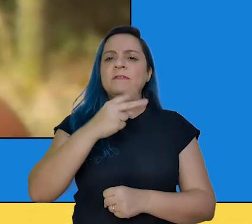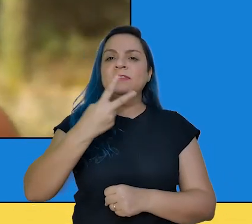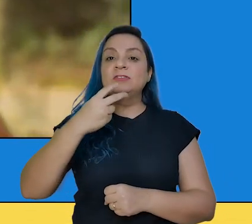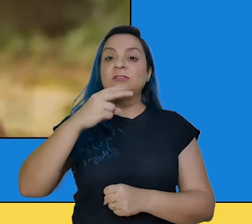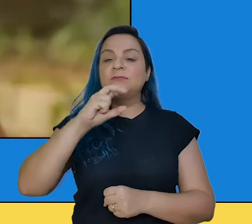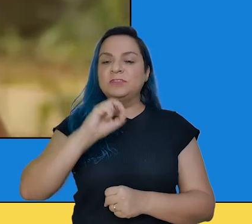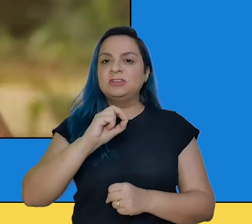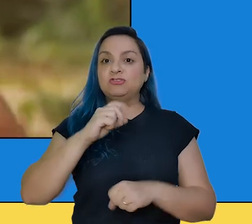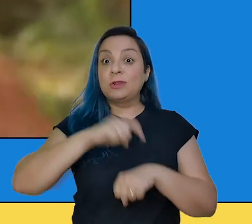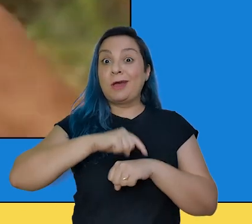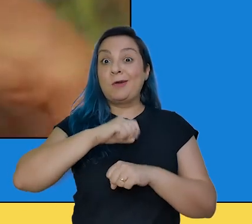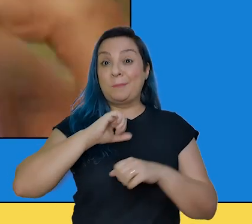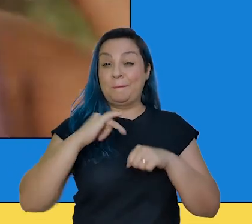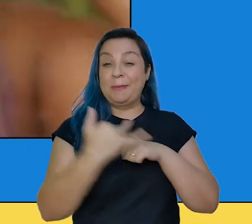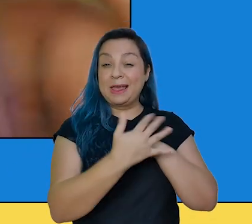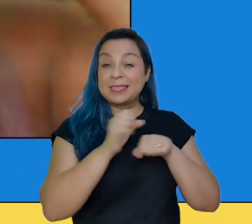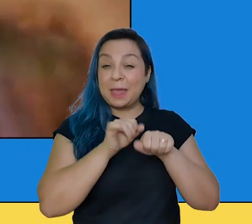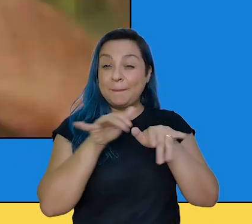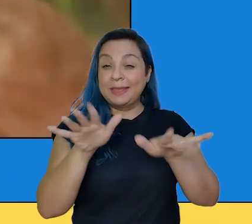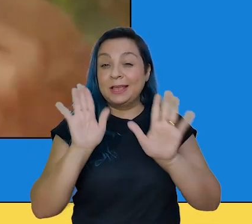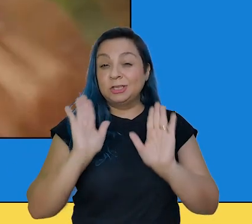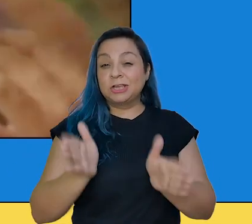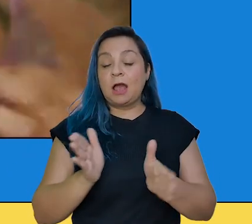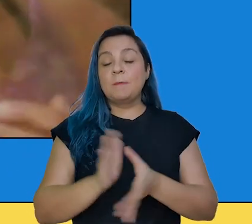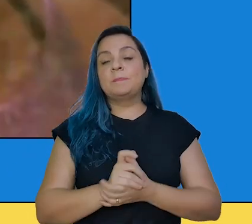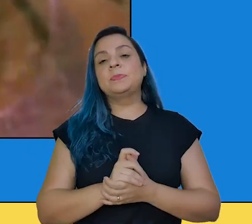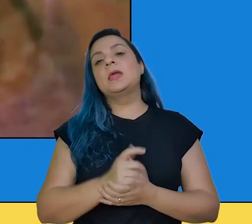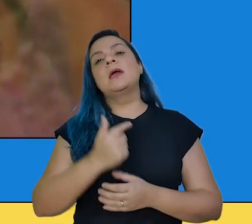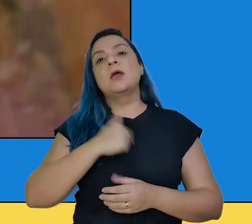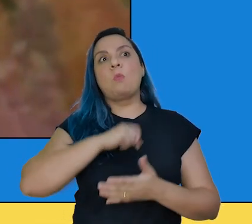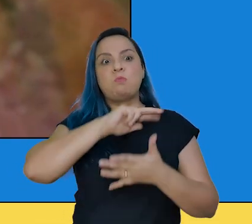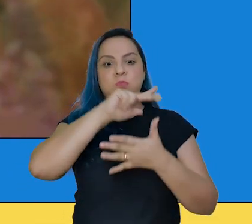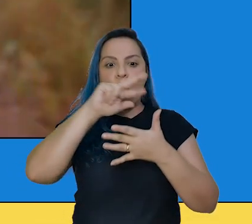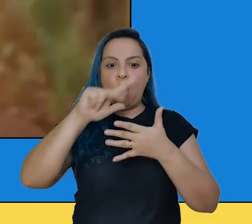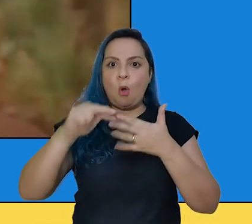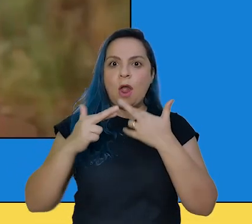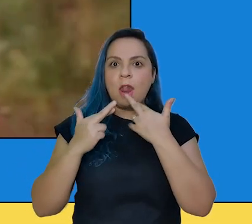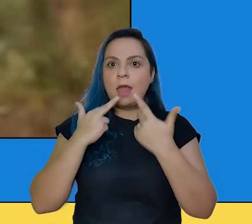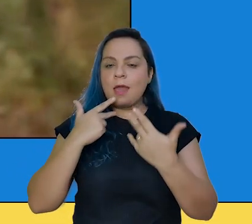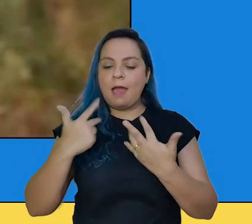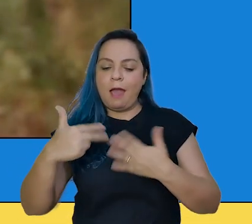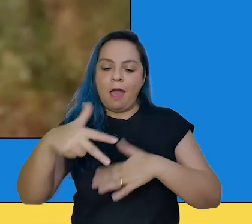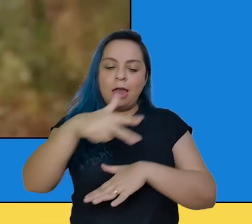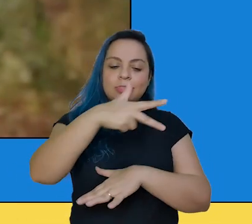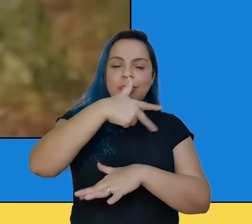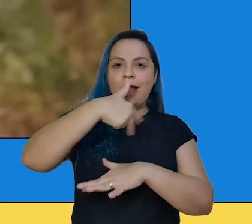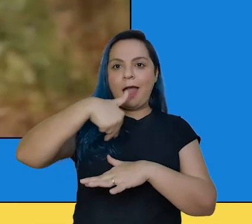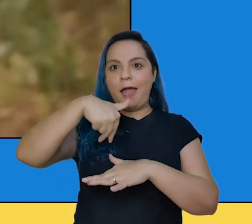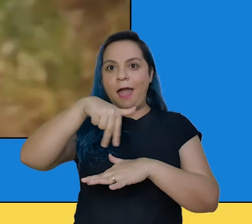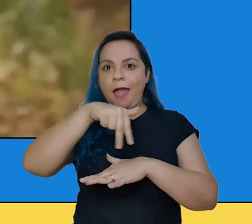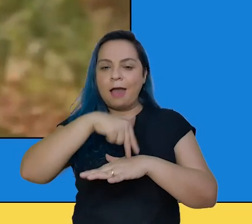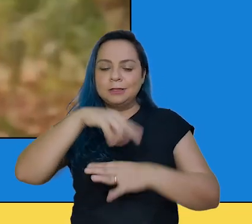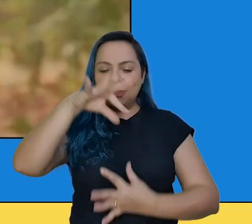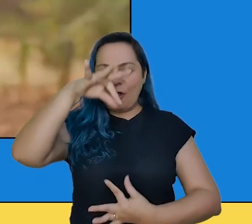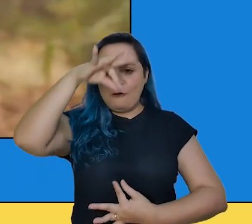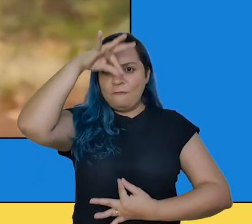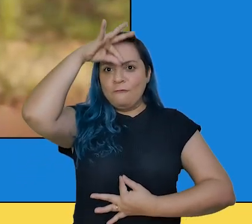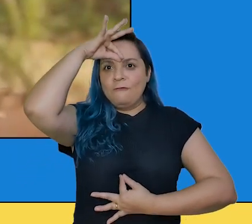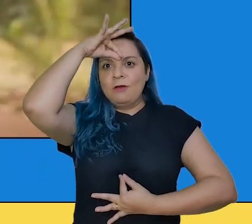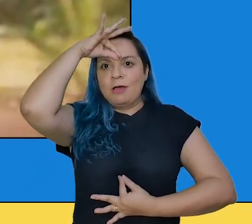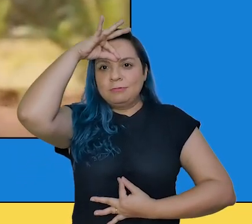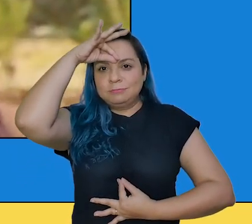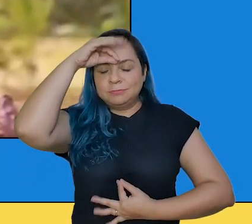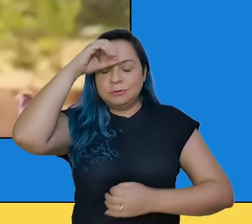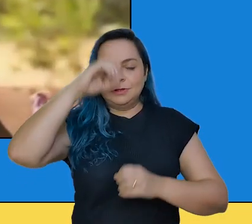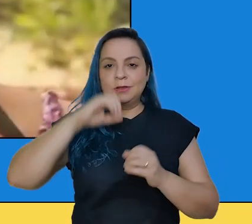Gustav dança. É um projeto de multilinguagem, então eu vou tanto para dança, tanto para performance, quanto para